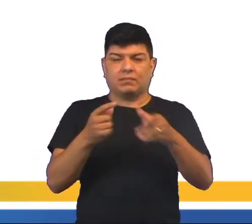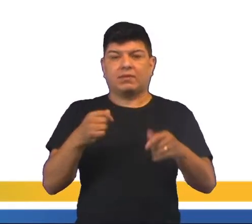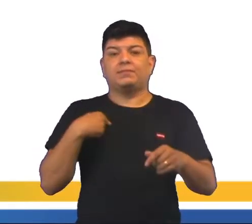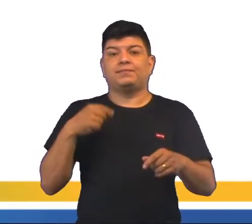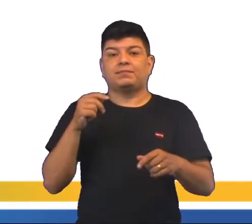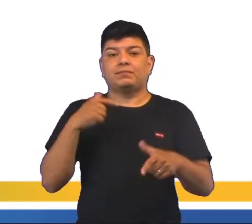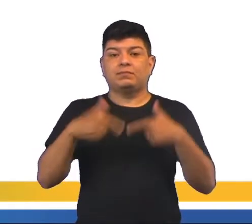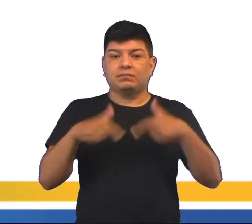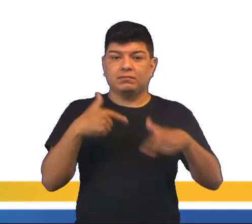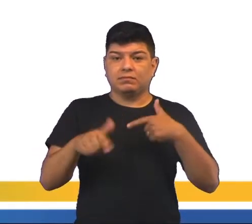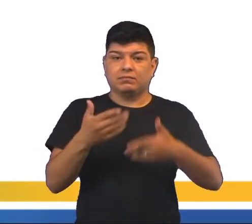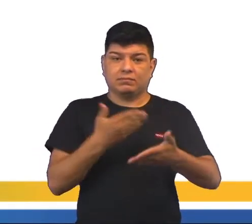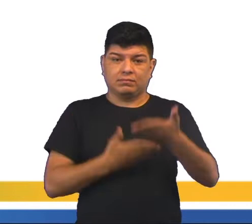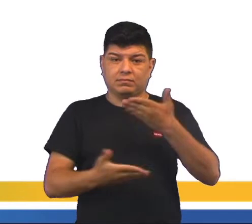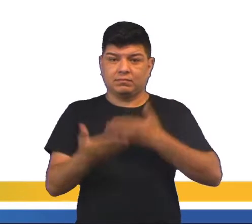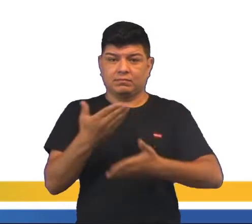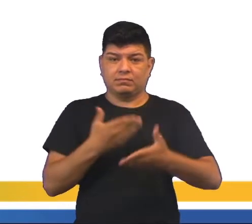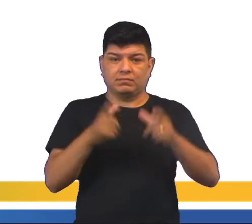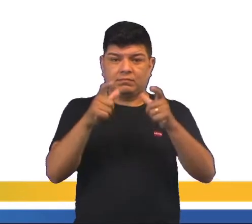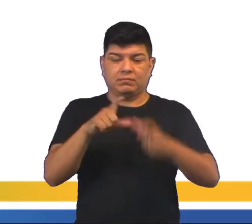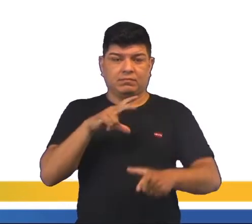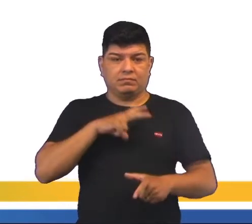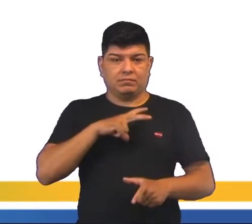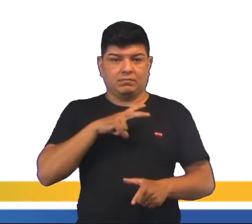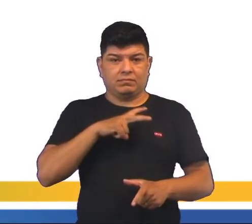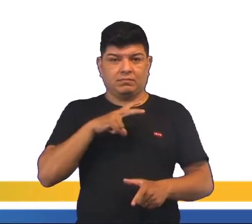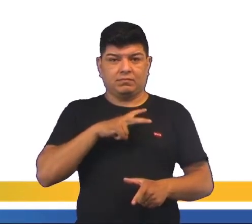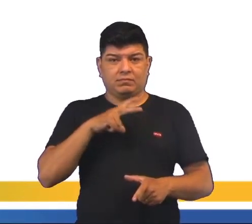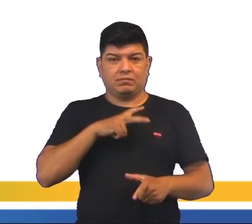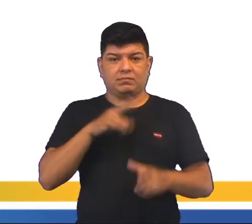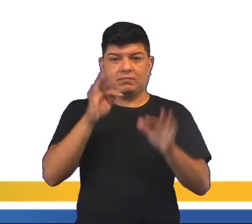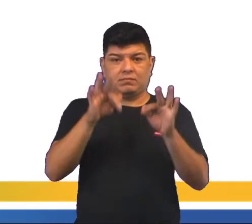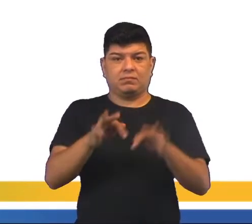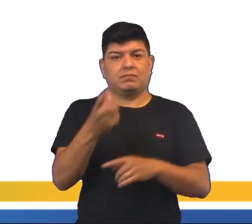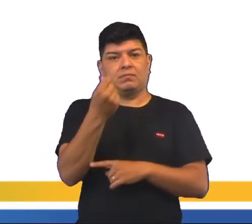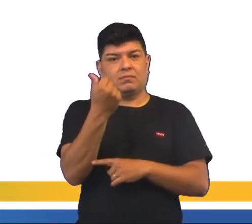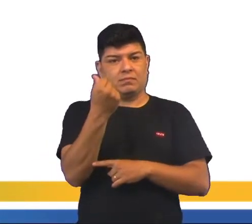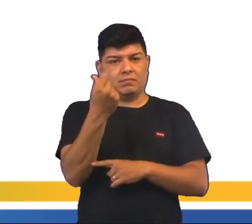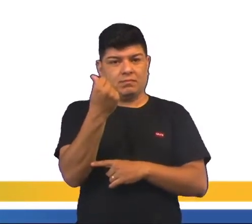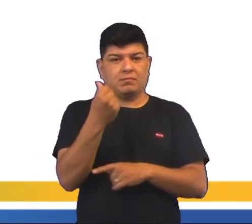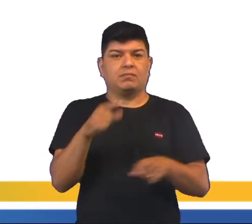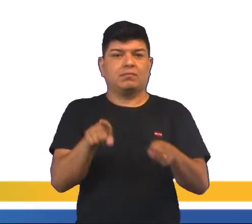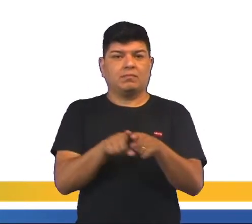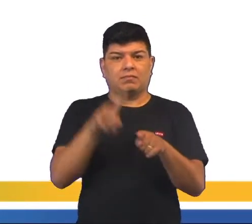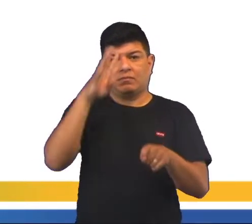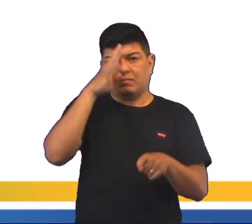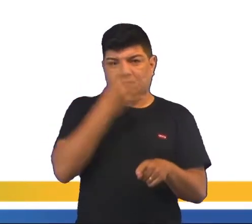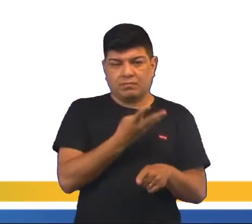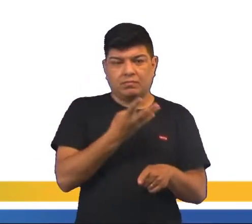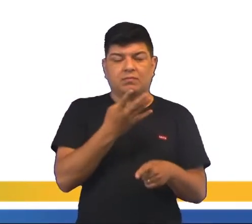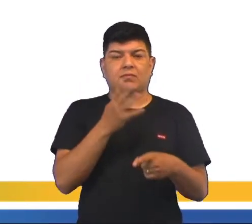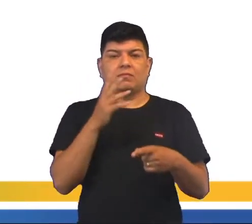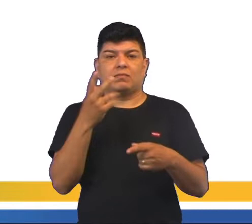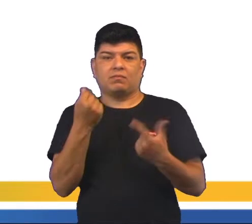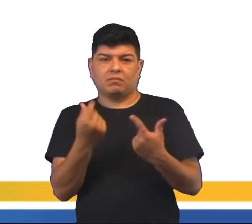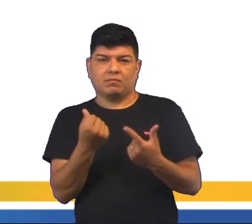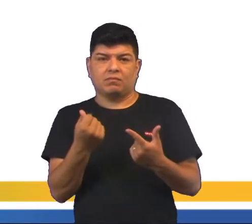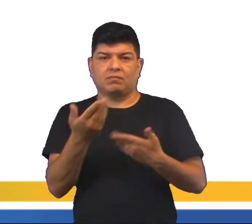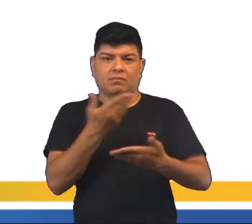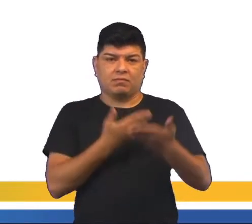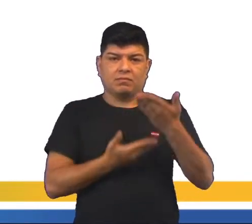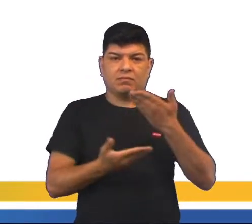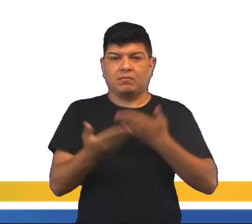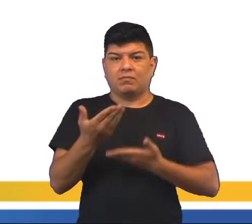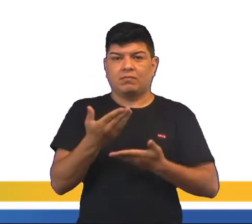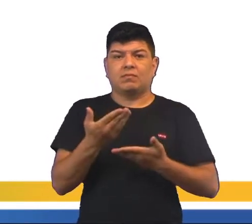trabalha com a distribuição da propriedade privada com fins lucrativos, trabalhando decisões sobre oferta, preço,